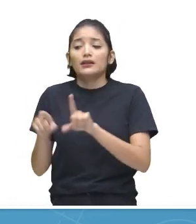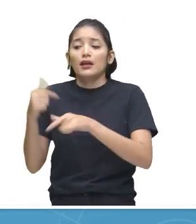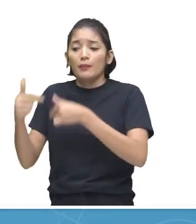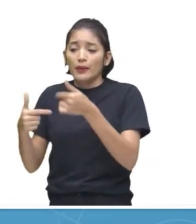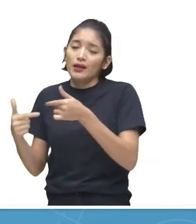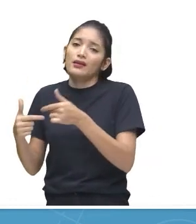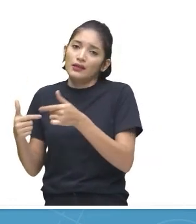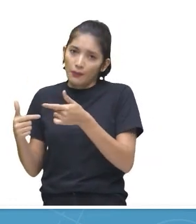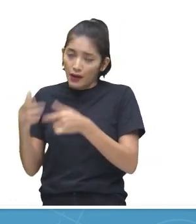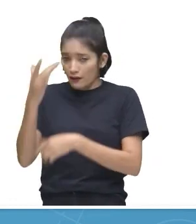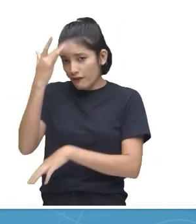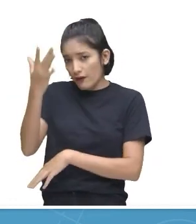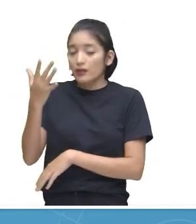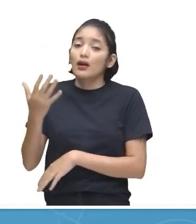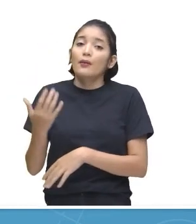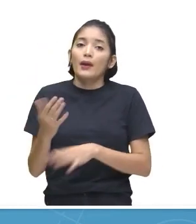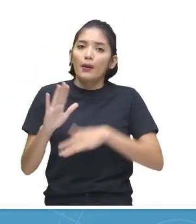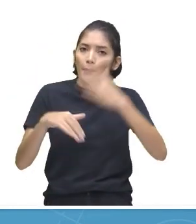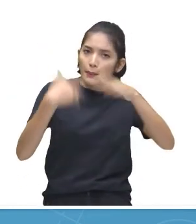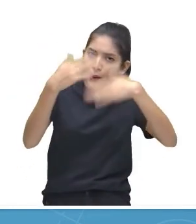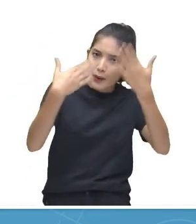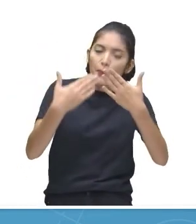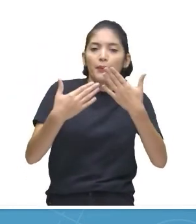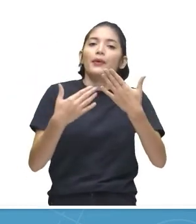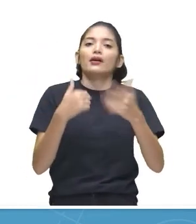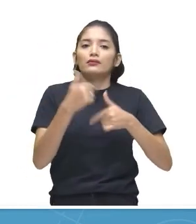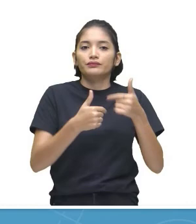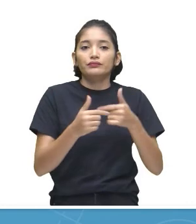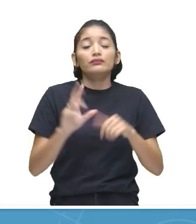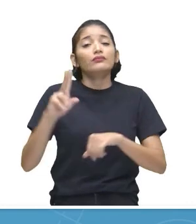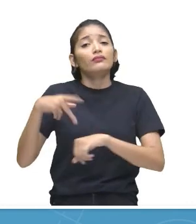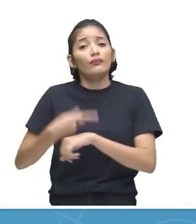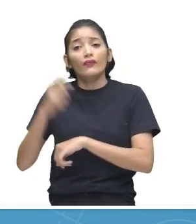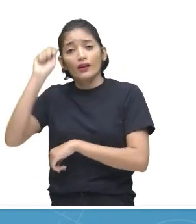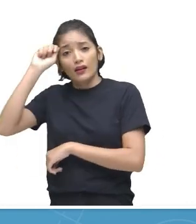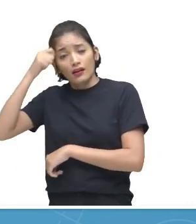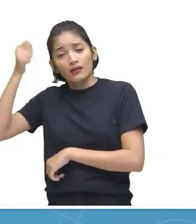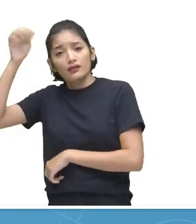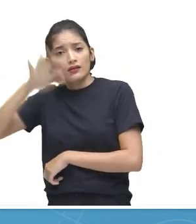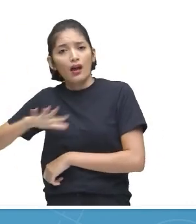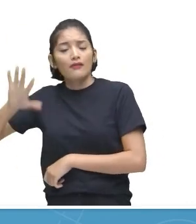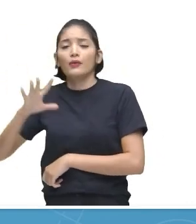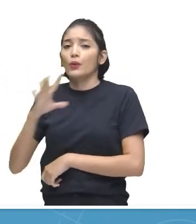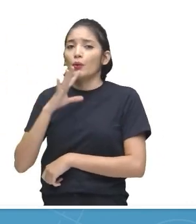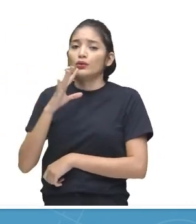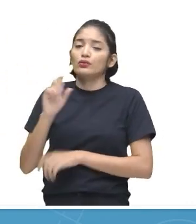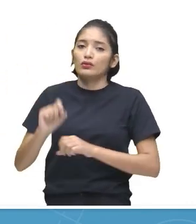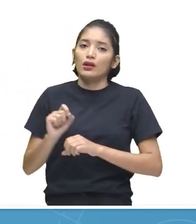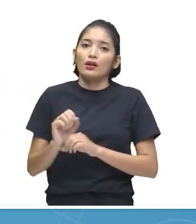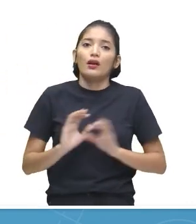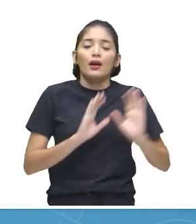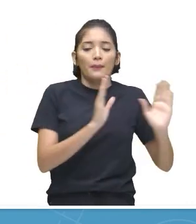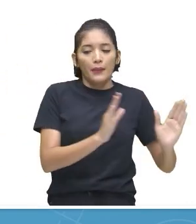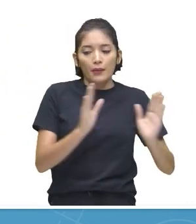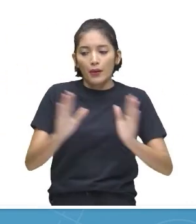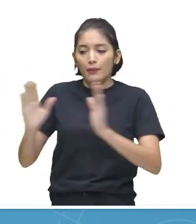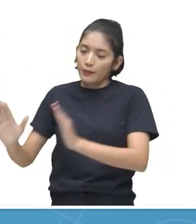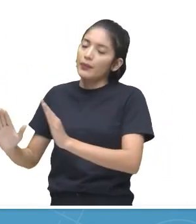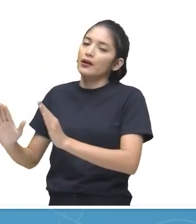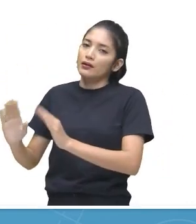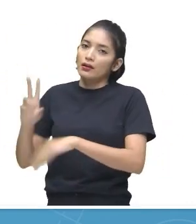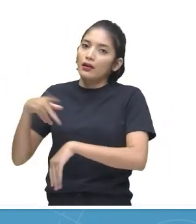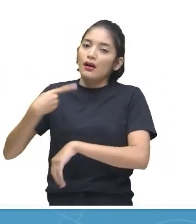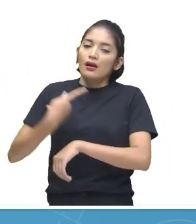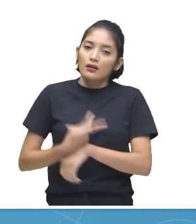para alavancar a produção industrial. Daí a partilha da África é pelo nome como ficou conhecida a divisão, né, do continente africano